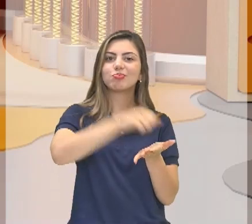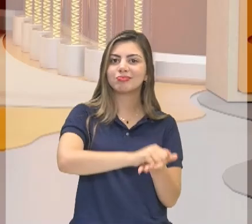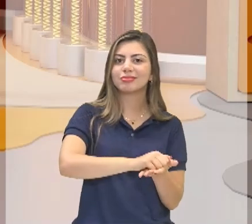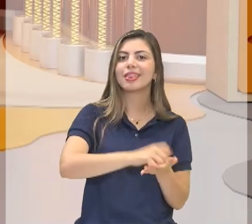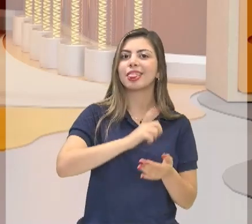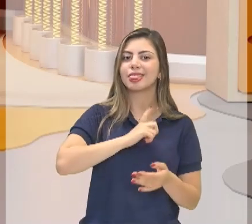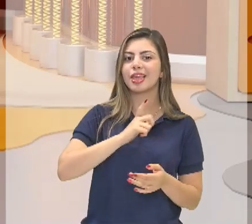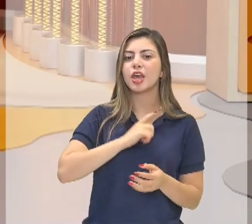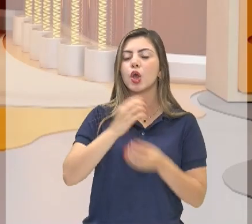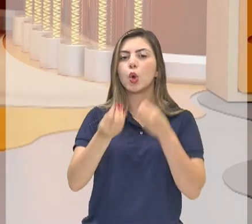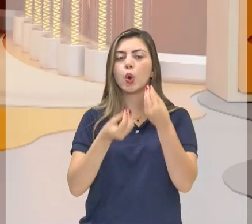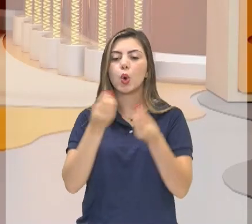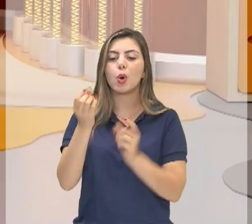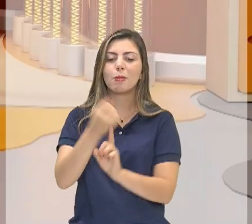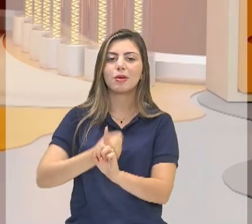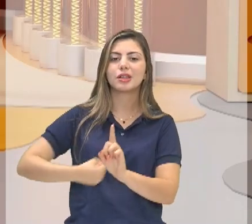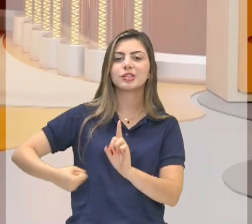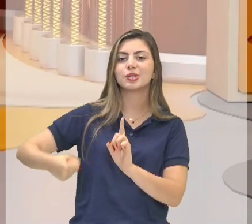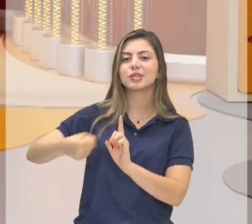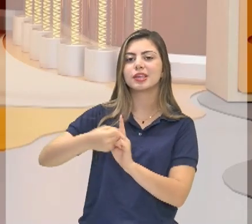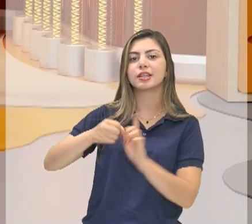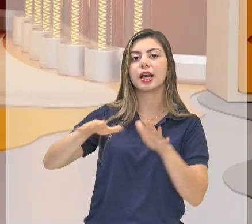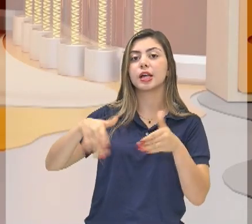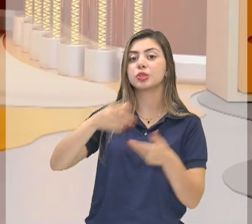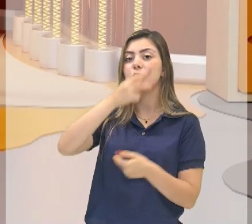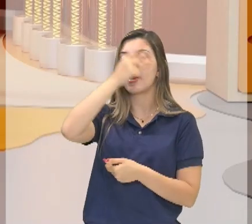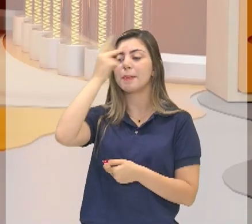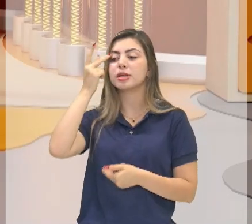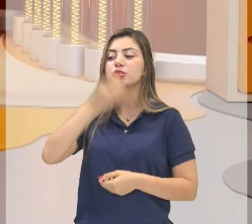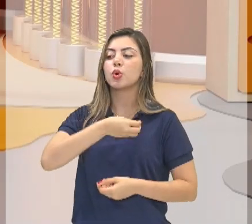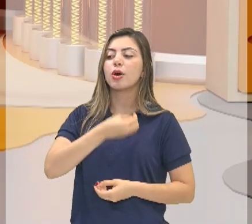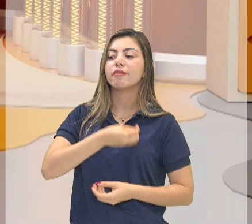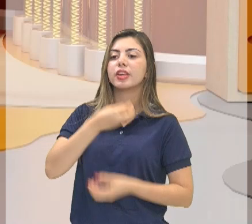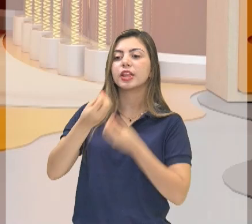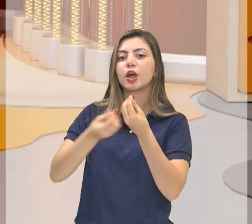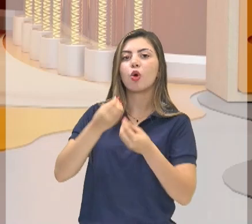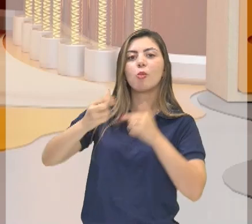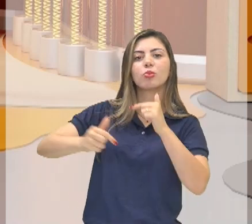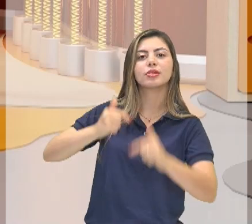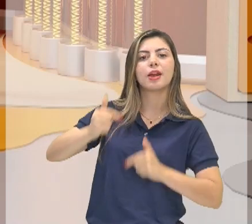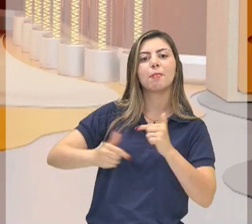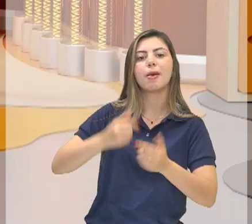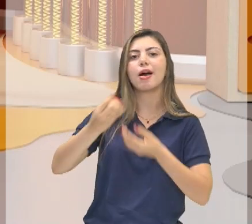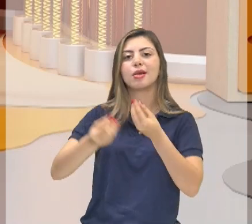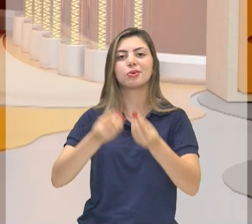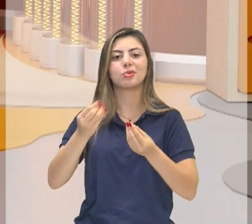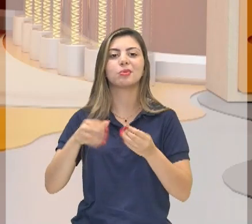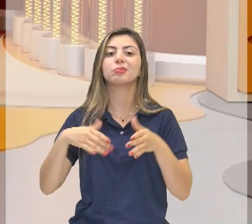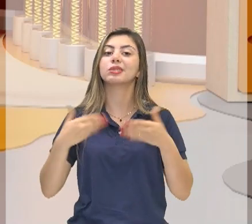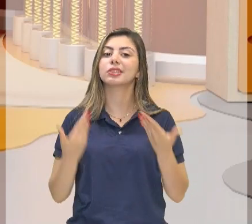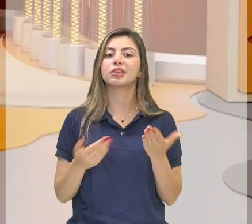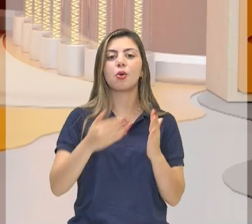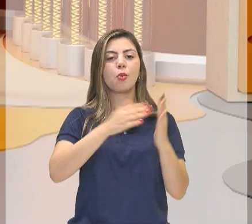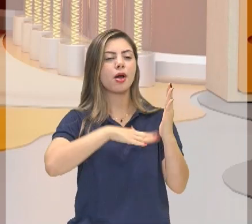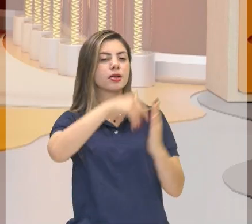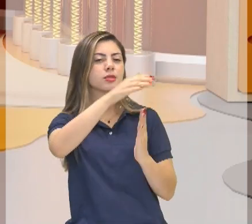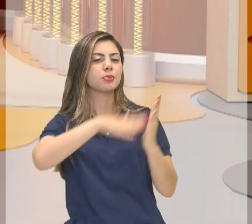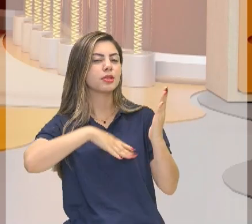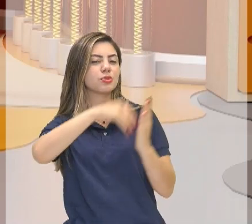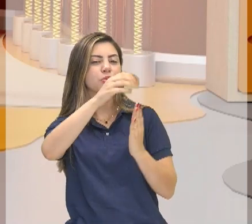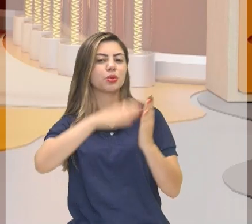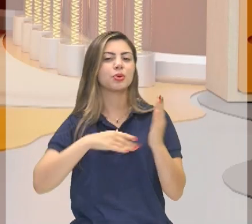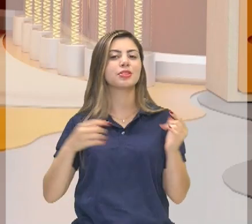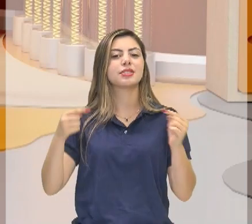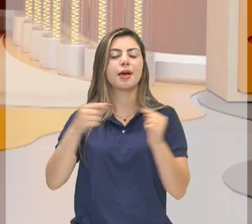aquela sociedade ou aquela pessoa viveu. As pinturas refletem aquilo que o professor